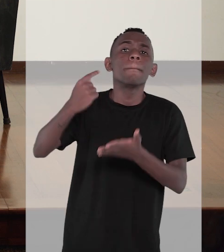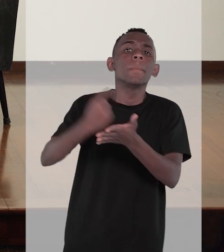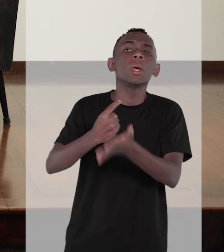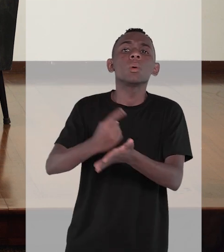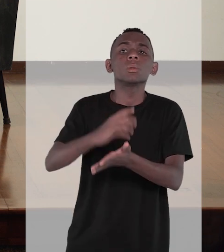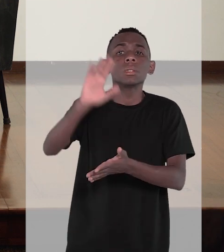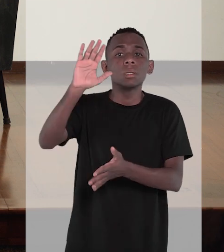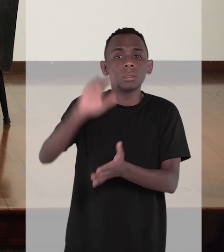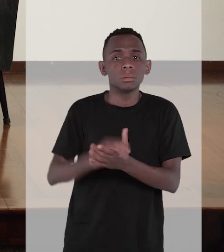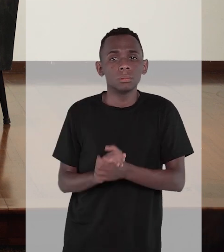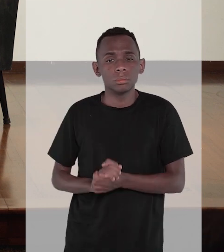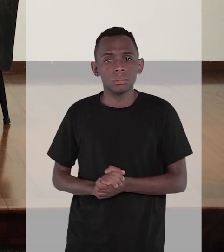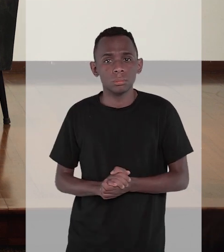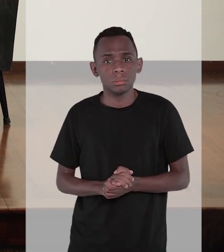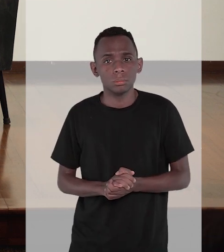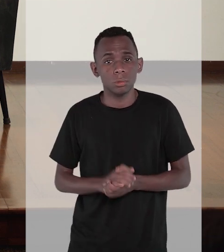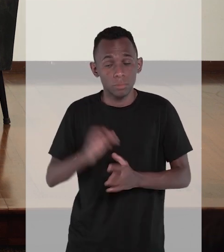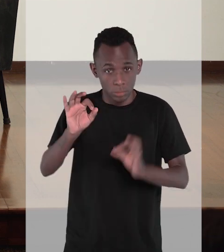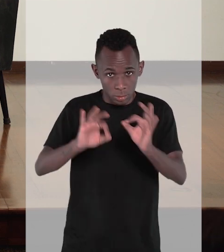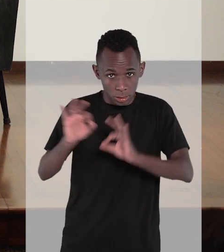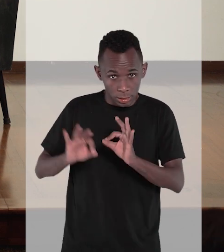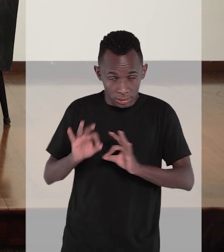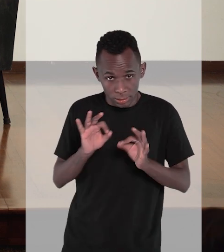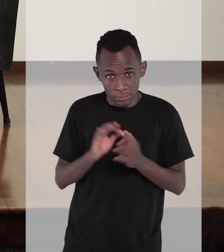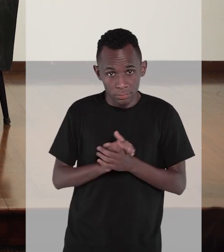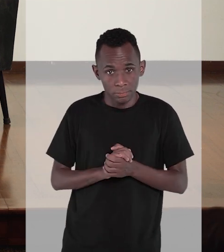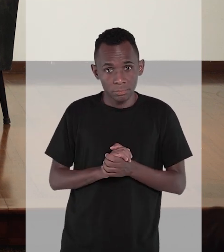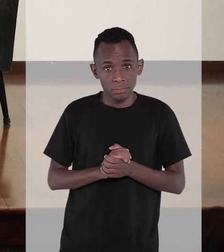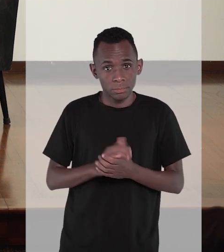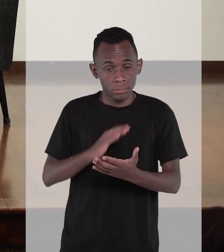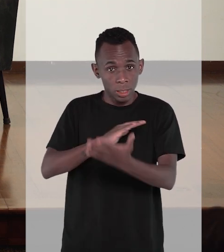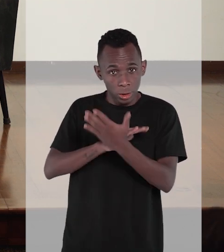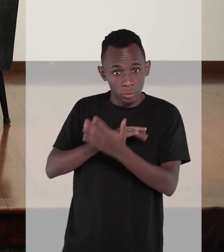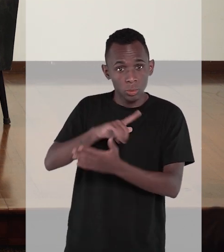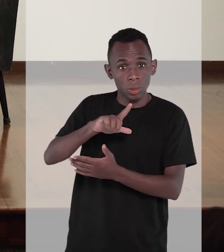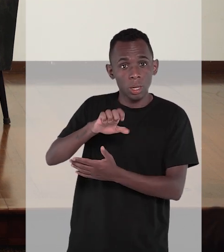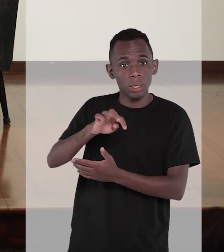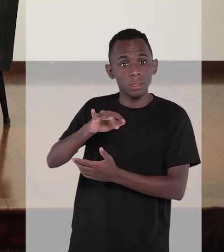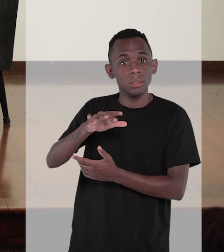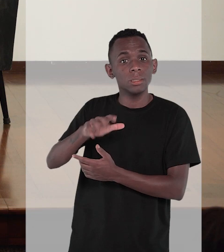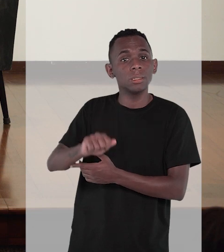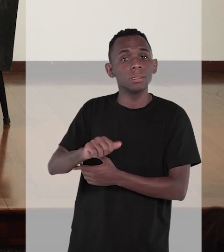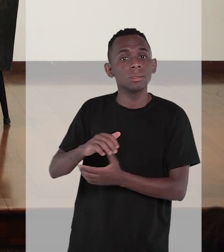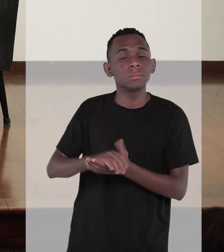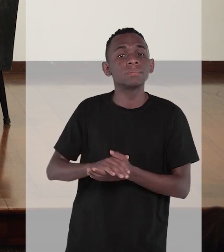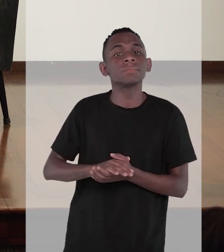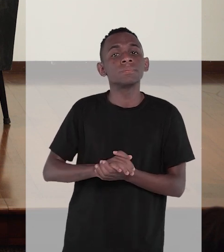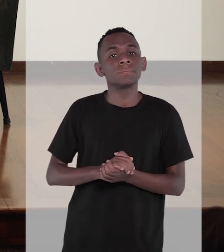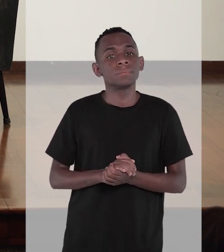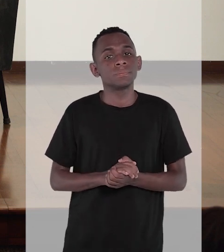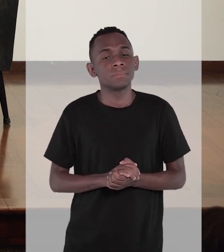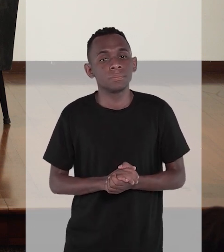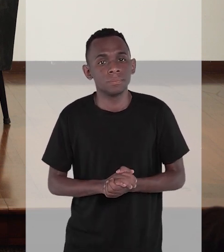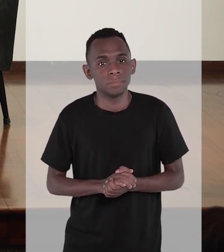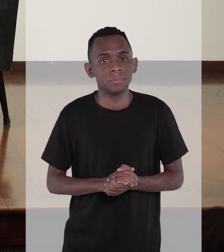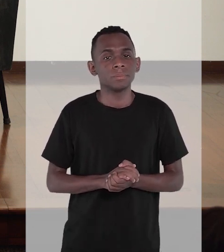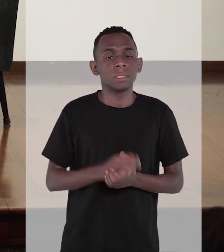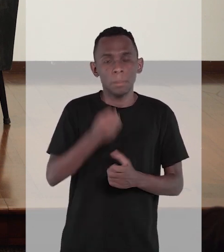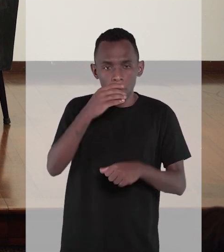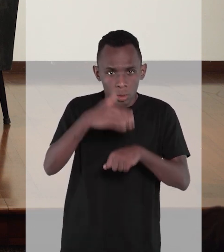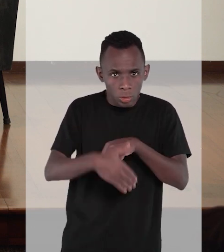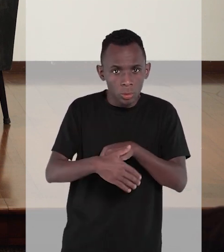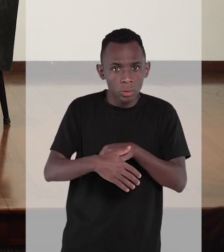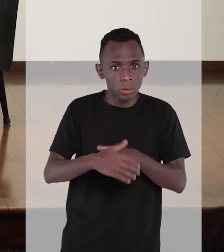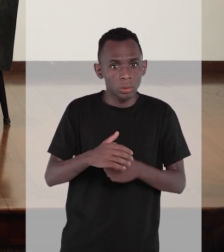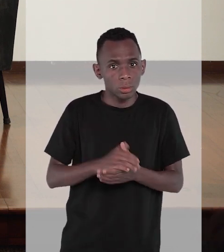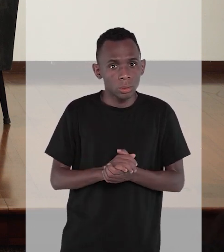fazer pergunta, gente? Um monte de gente. Vamos organizar agora. Me ajuda, Letícia. Por favor, aí atrás. Oi, Afonso. Boa